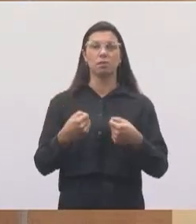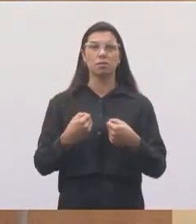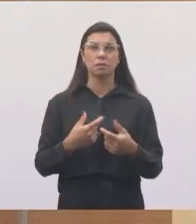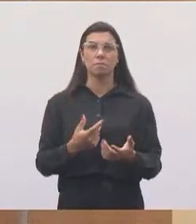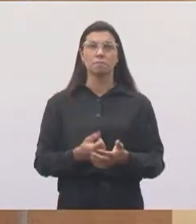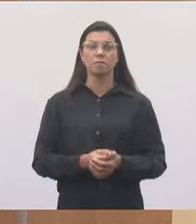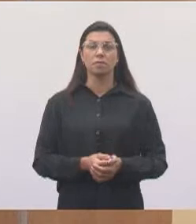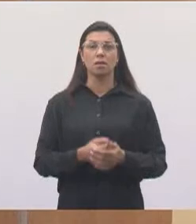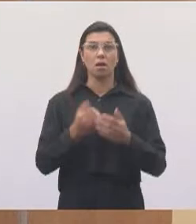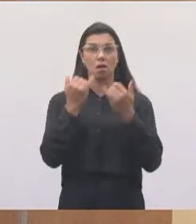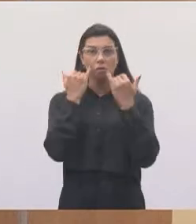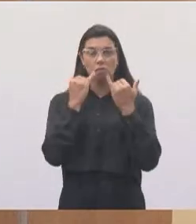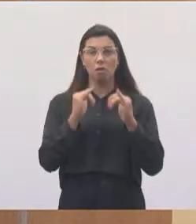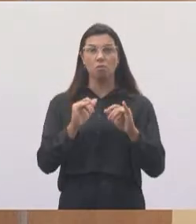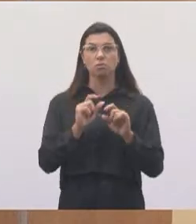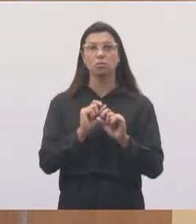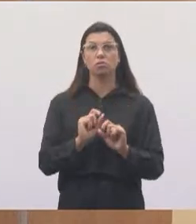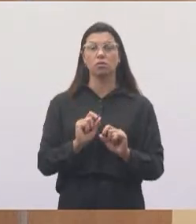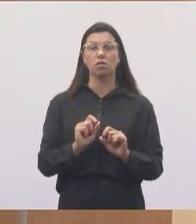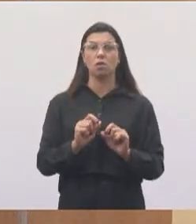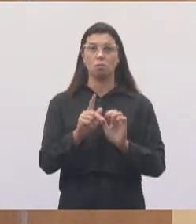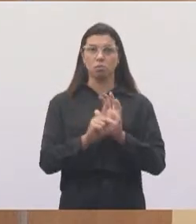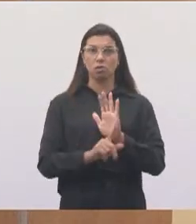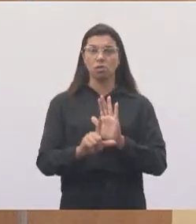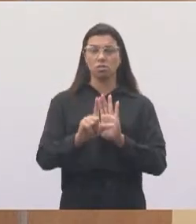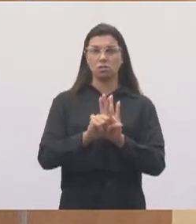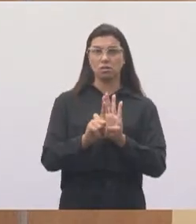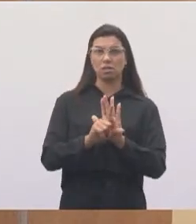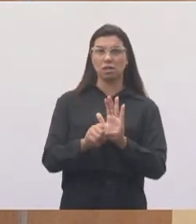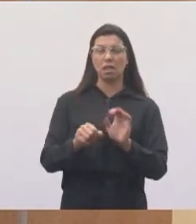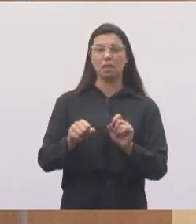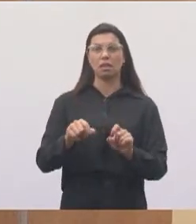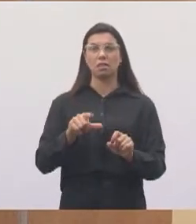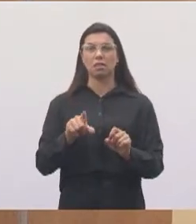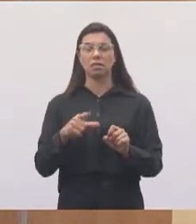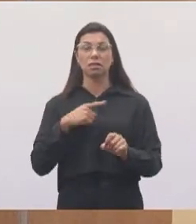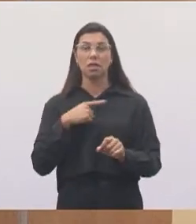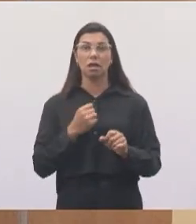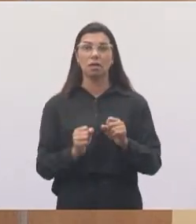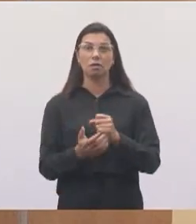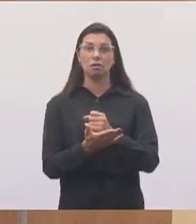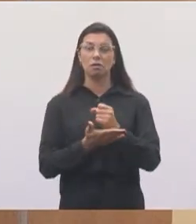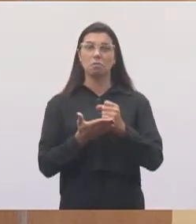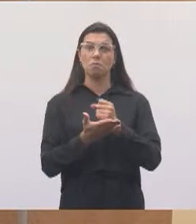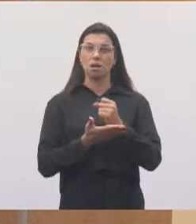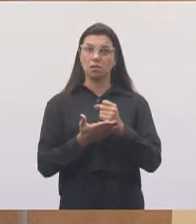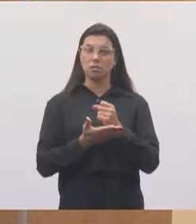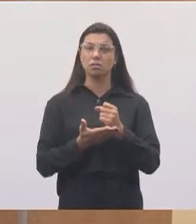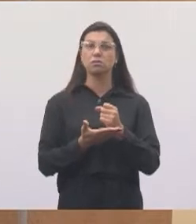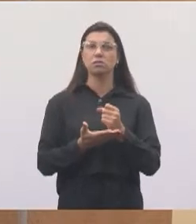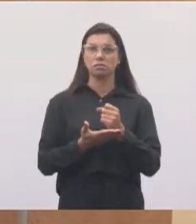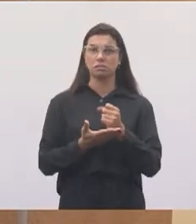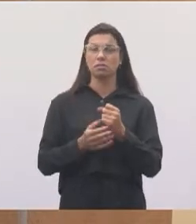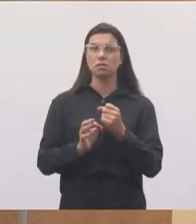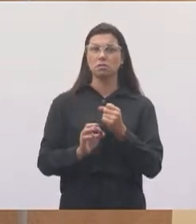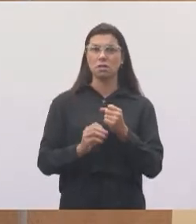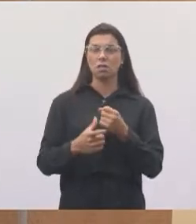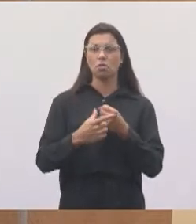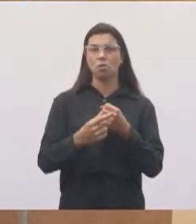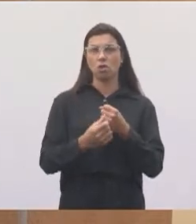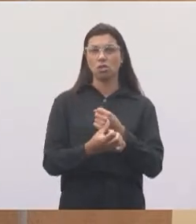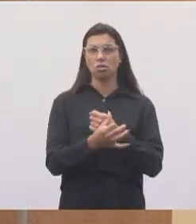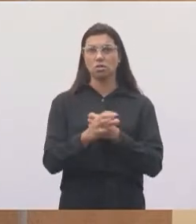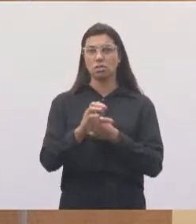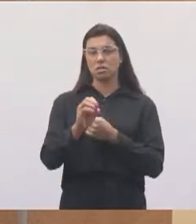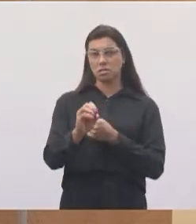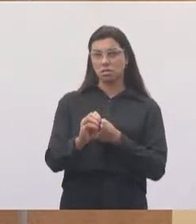informo-se que o projeto de lei possui sólido escopo legal, conforme dispõe o artigo 60 do